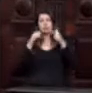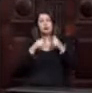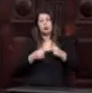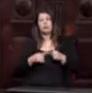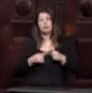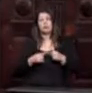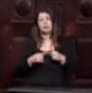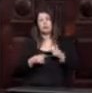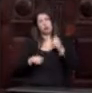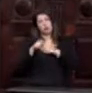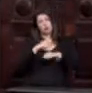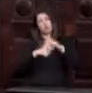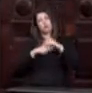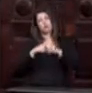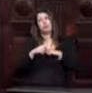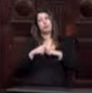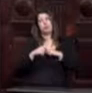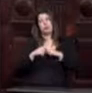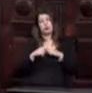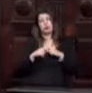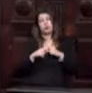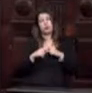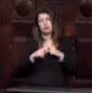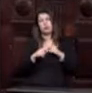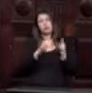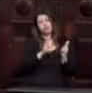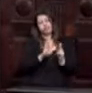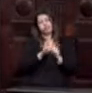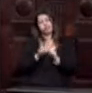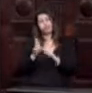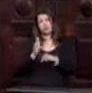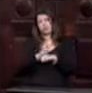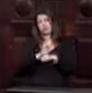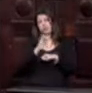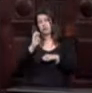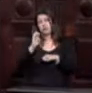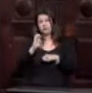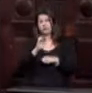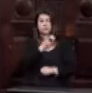a economia anual do estado do Rio de Janeiro